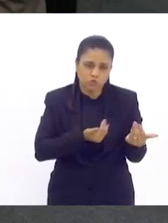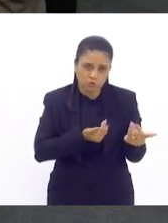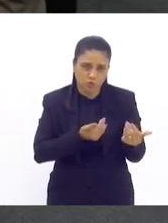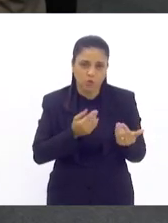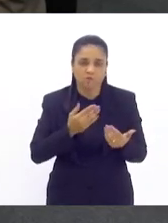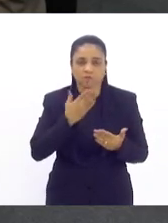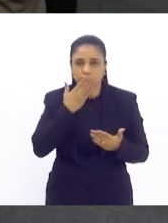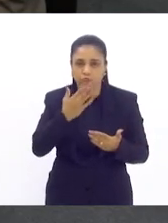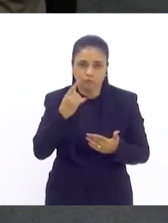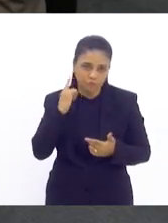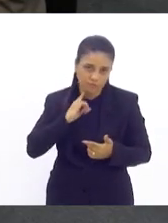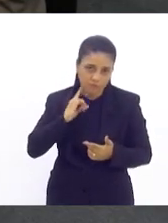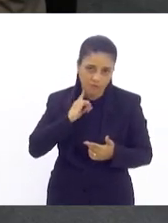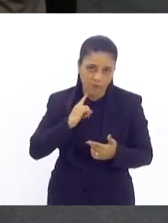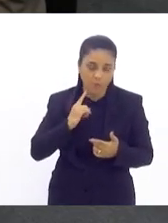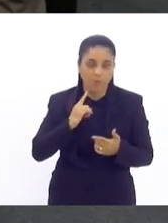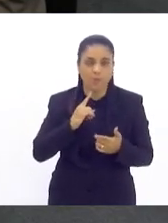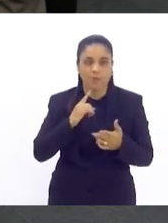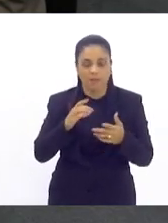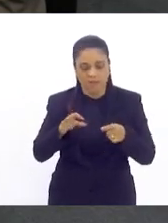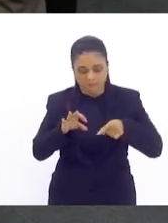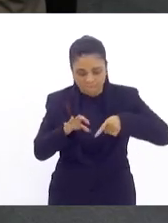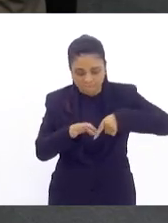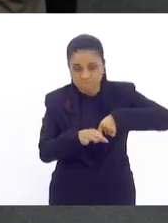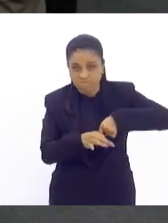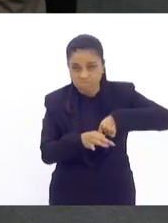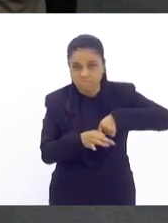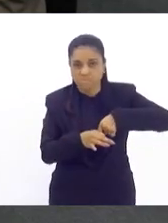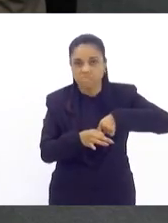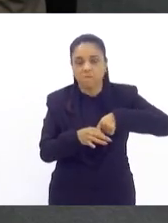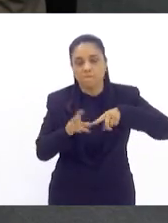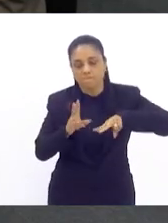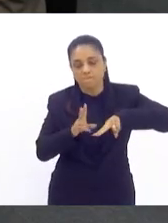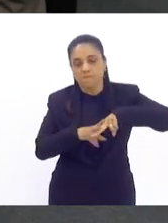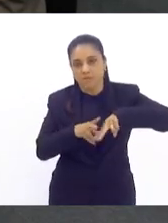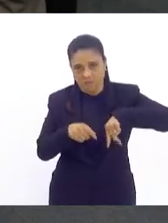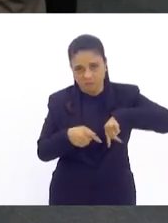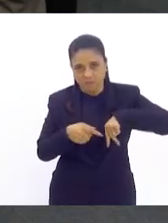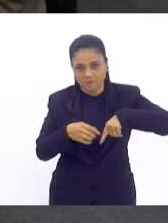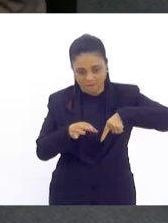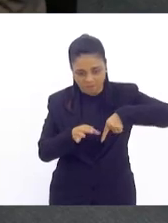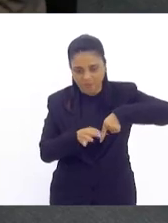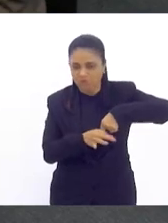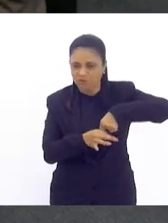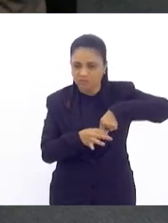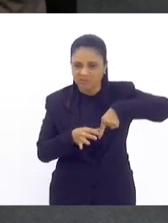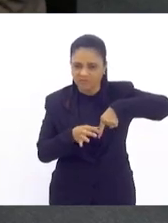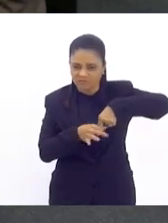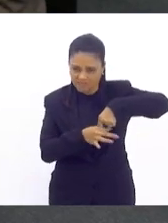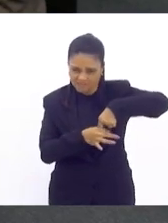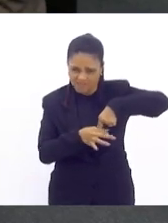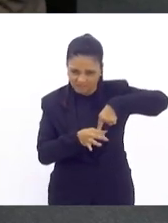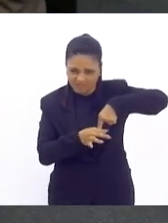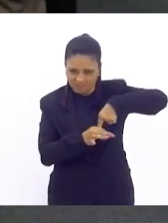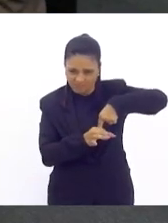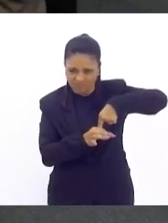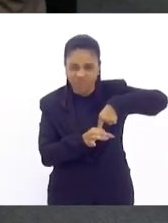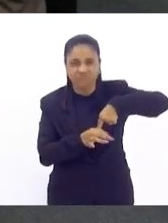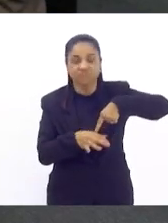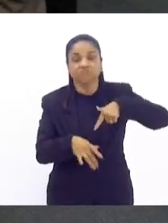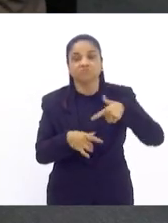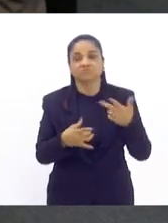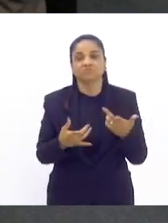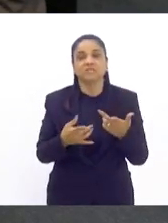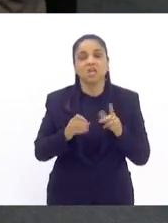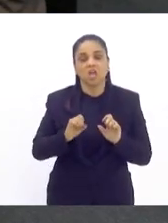o puniram dessa maneira desproporcional então procurei a organização pediram ajuda Nossa na publicização do que tá acontecendo